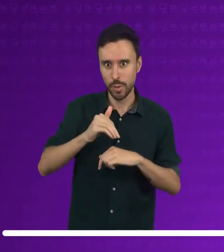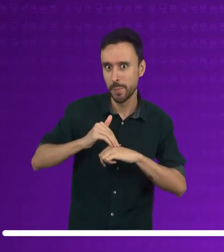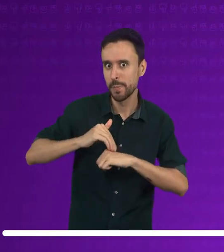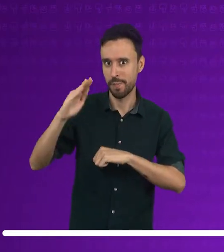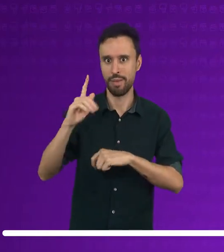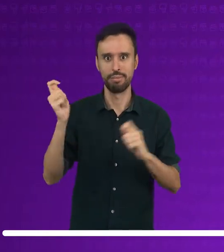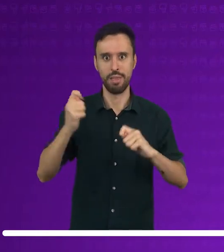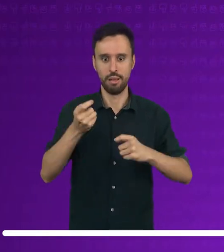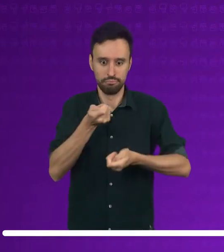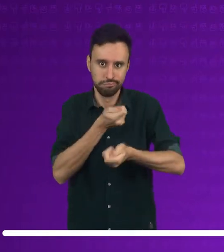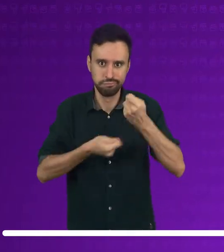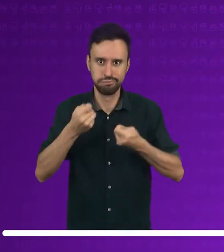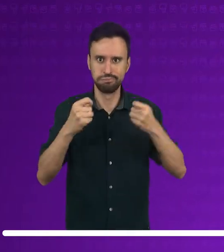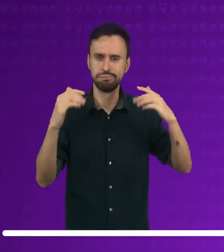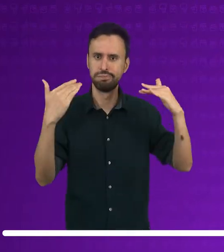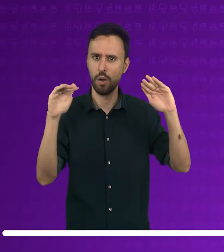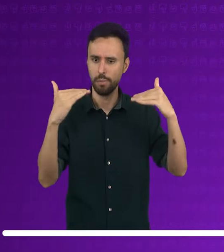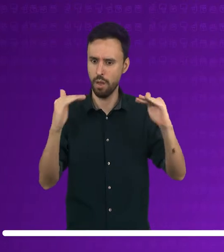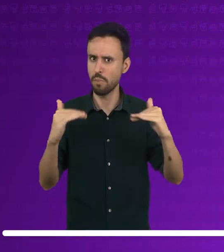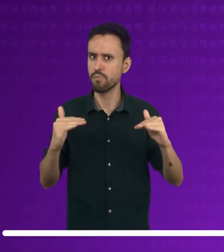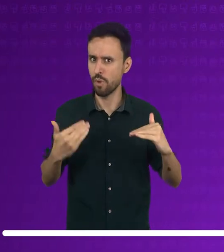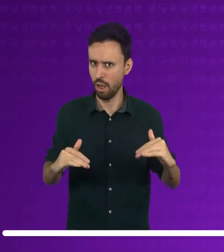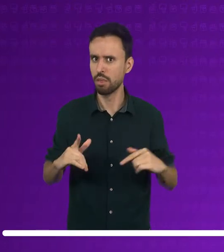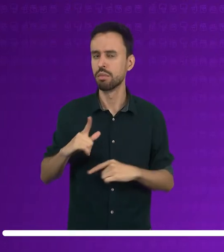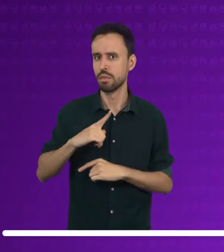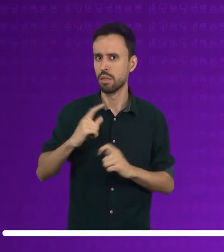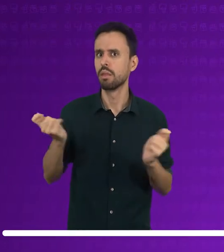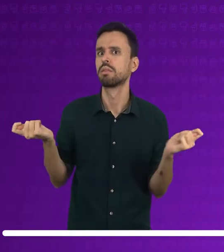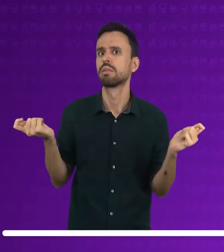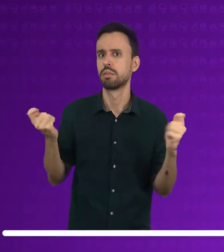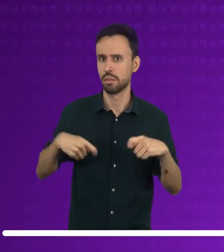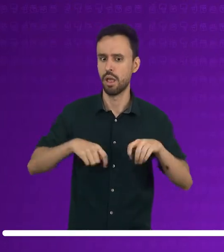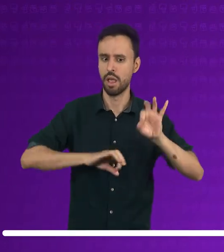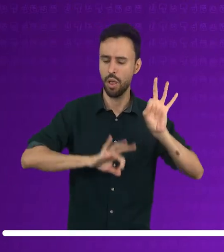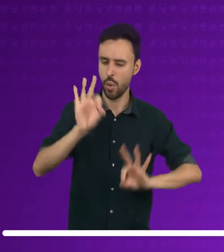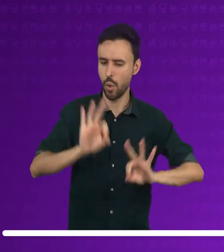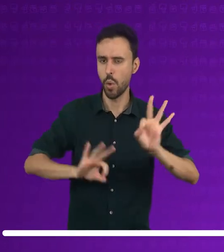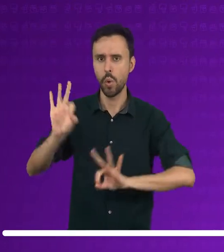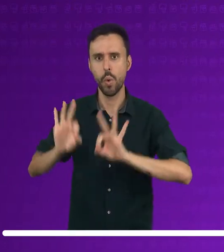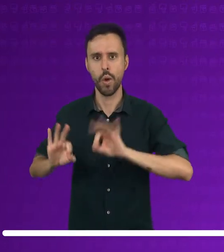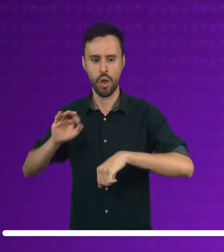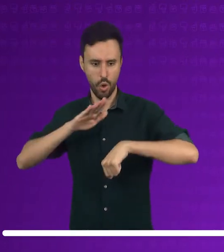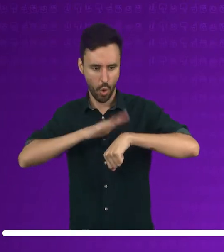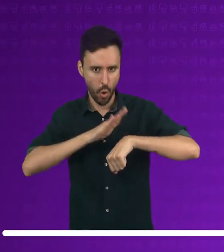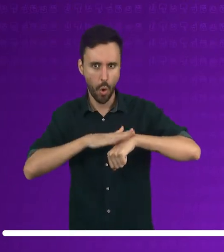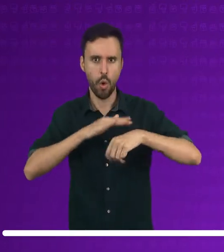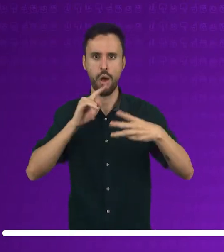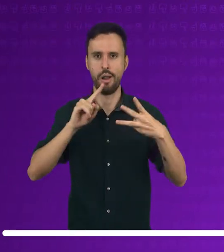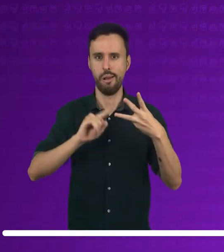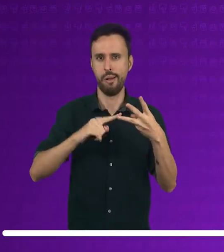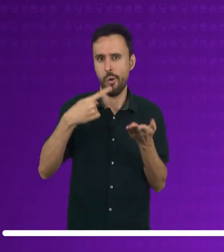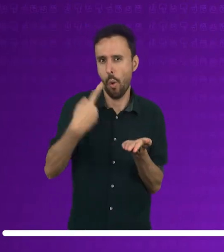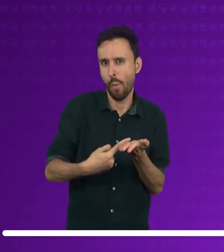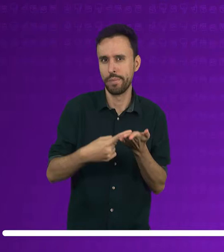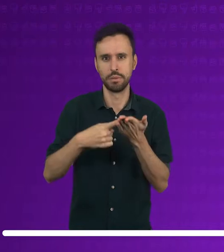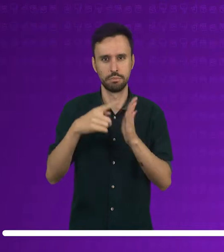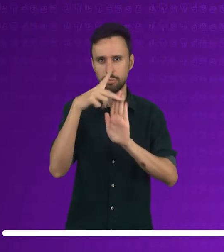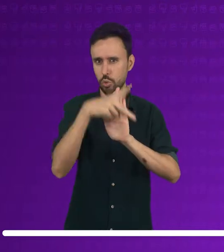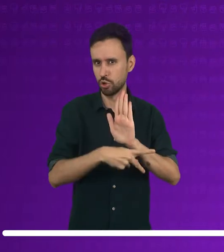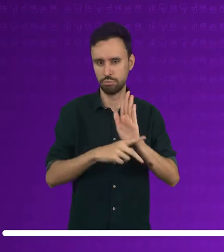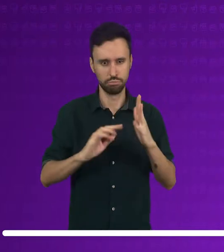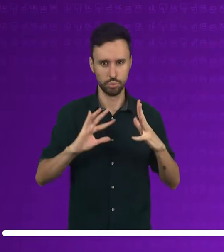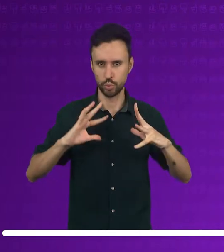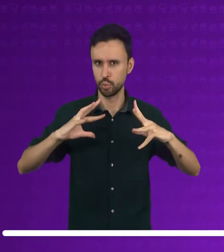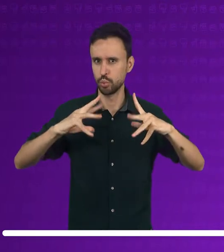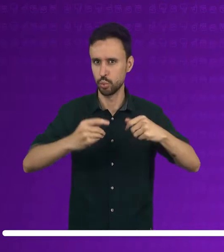simples, ambos são gerenciadores de tarefas, que ajudam a pessoa a organizar a rotina, horários, compromissos e